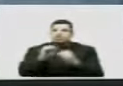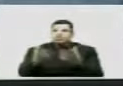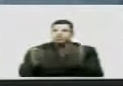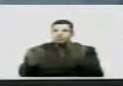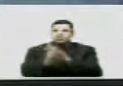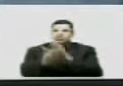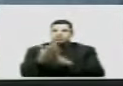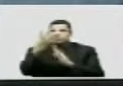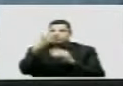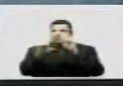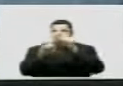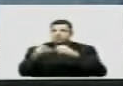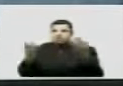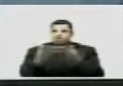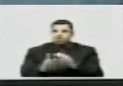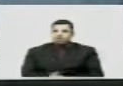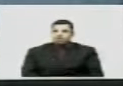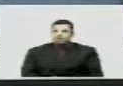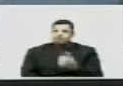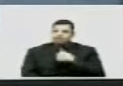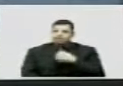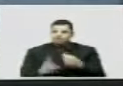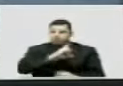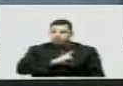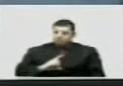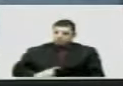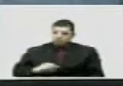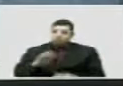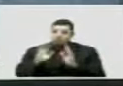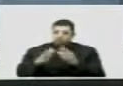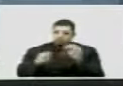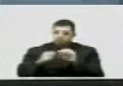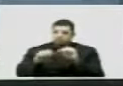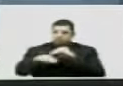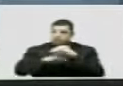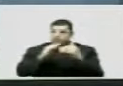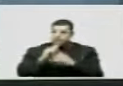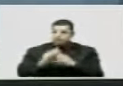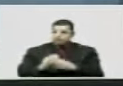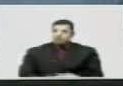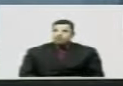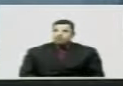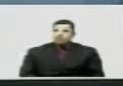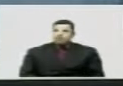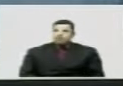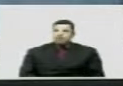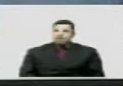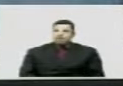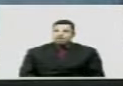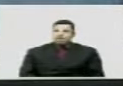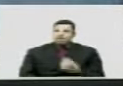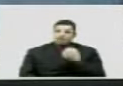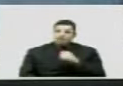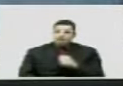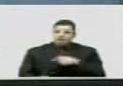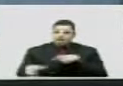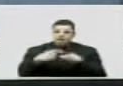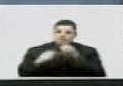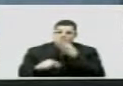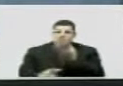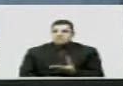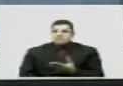formalidade. 4 meses. Eu, deputado Cabo Maciel, já fiz todos os apelos possíveis desta